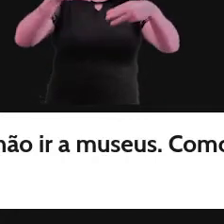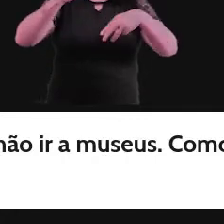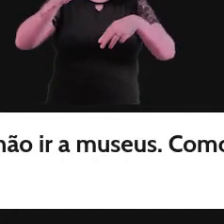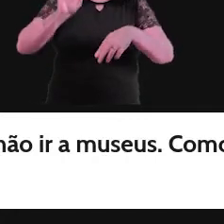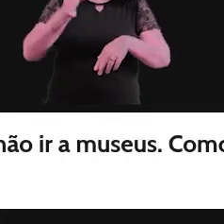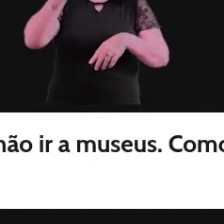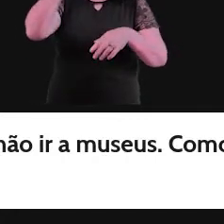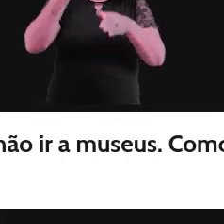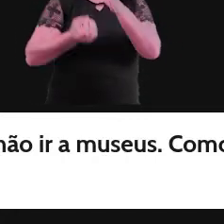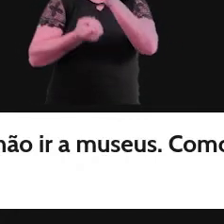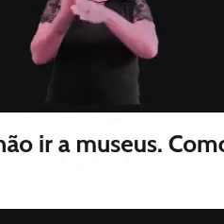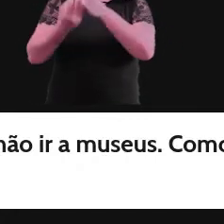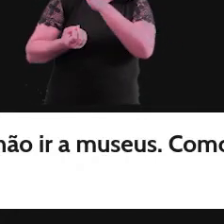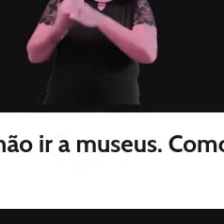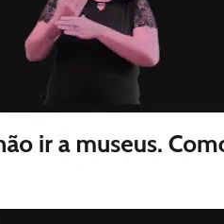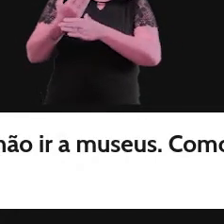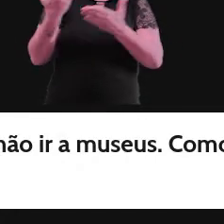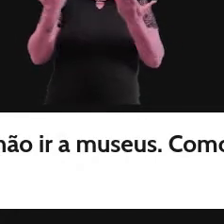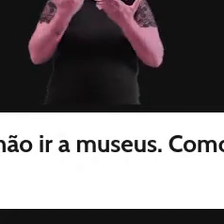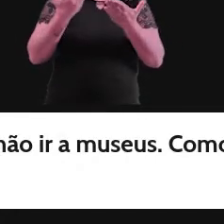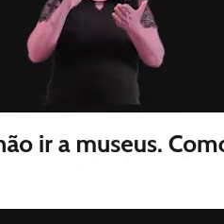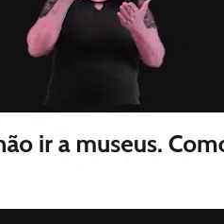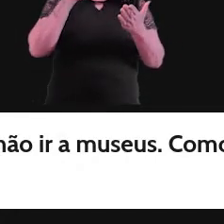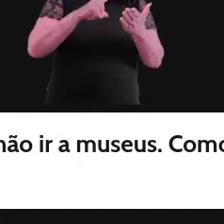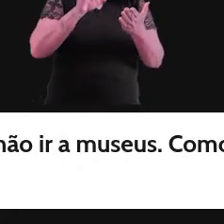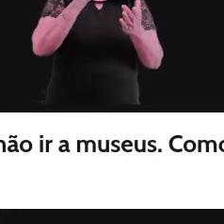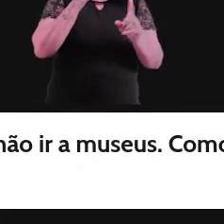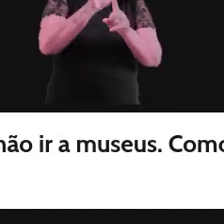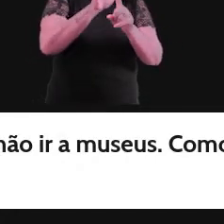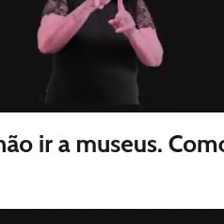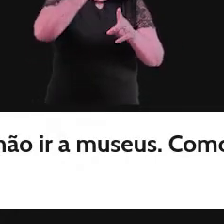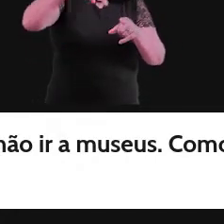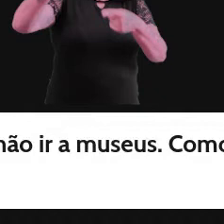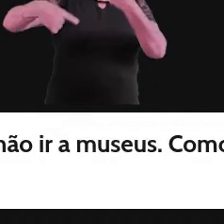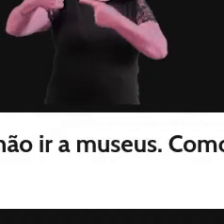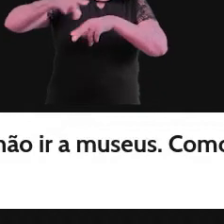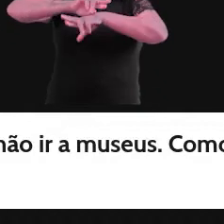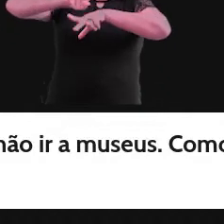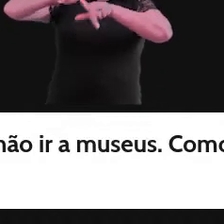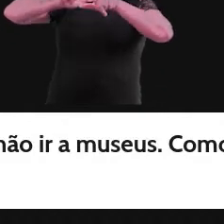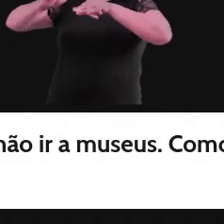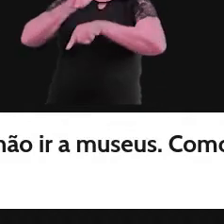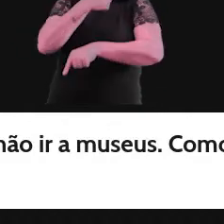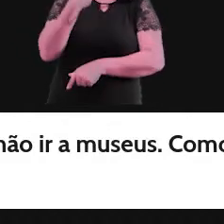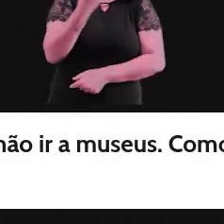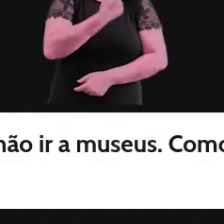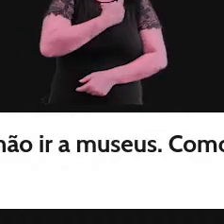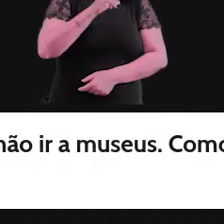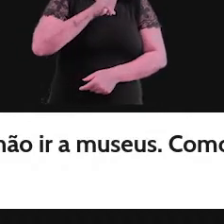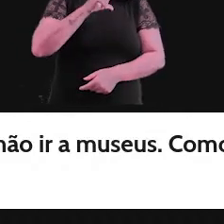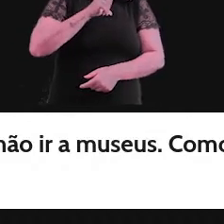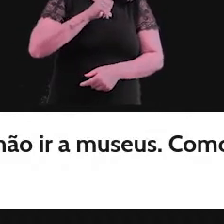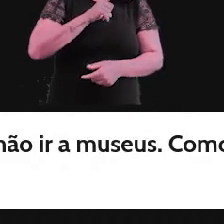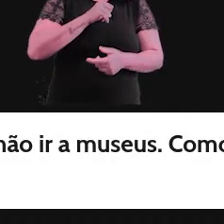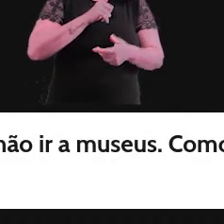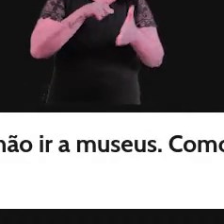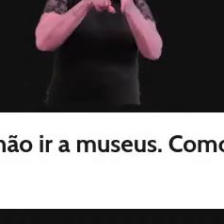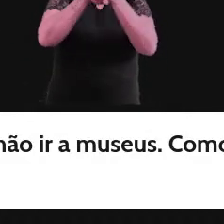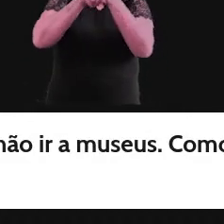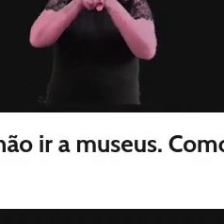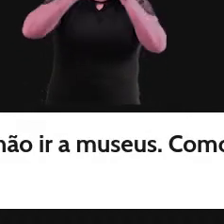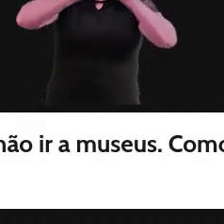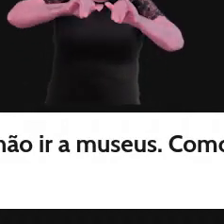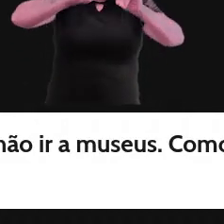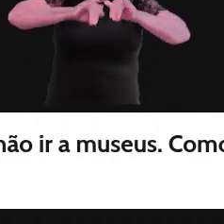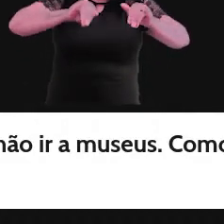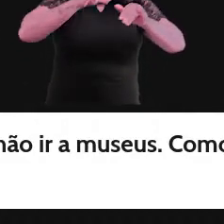Tecnologia, e a gente vê hoje o reflexo dessa política em diversas ações que a gente tem de itinerância na divulgação científica,